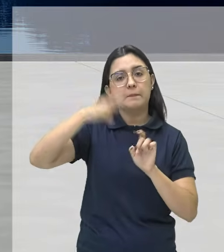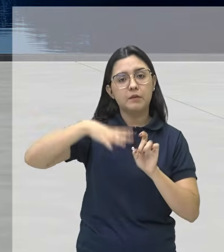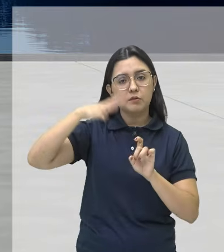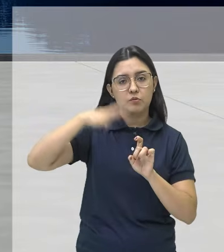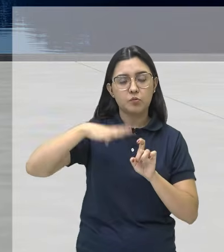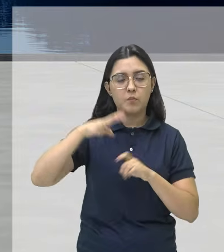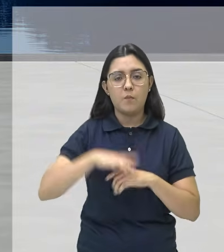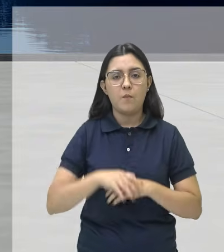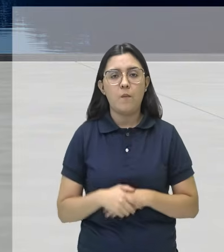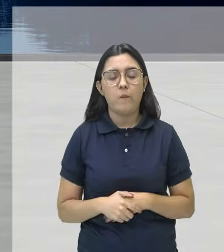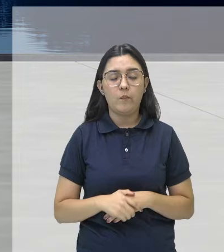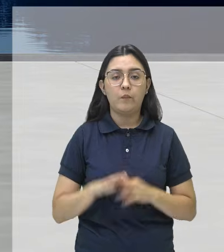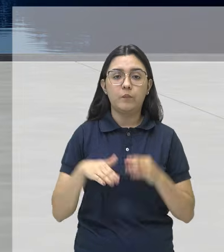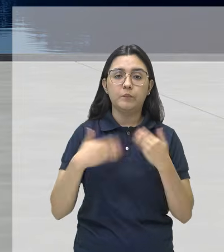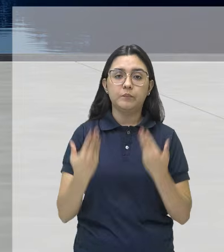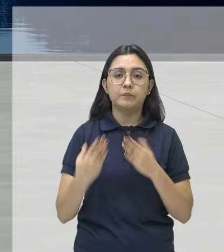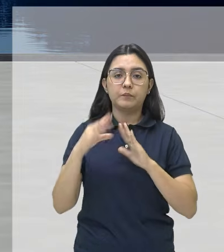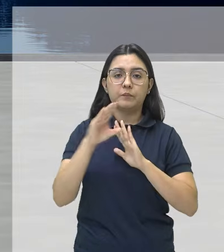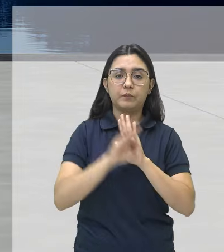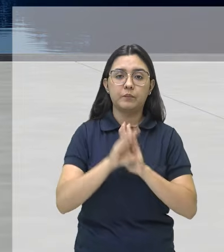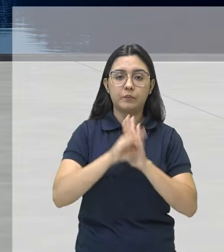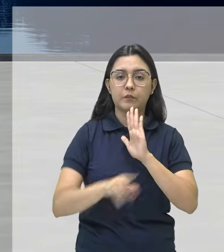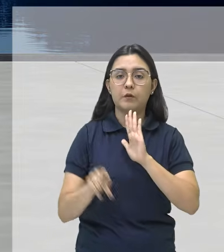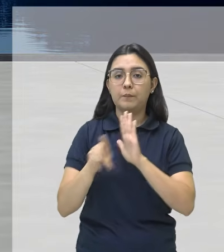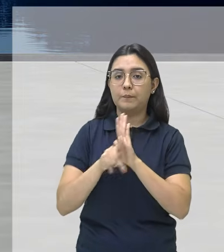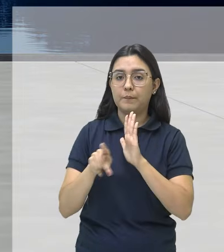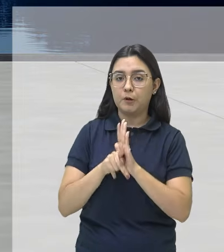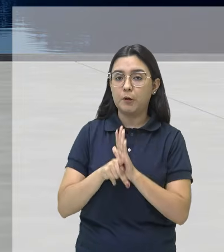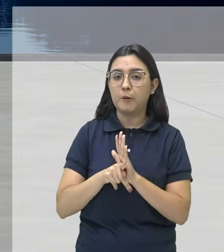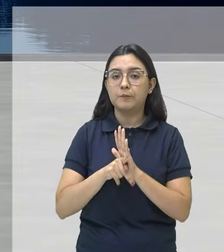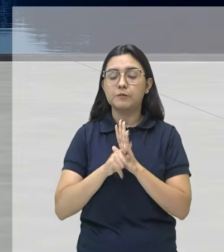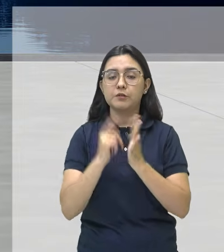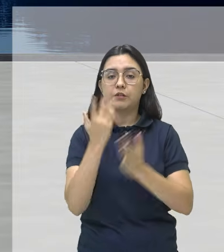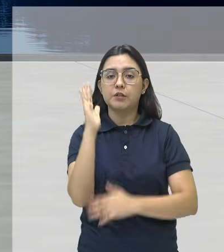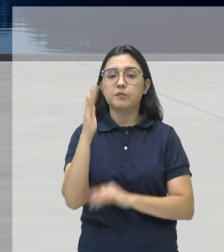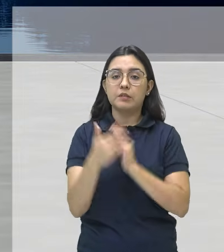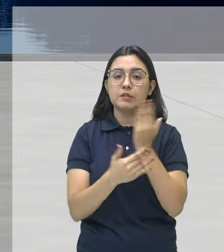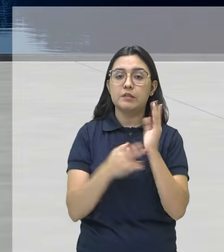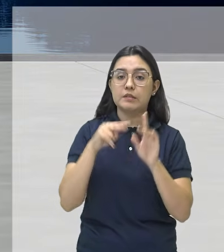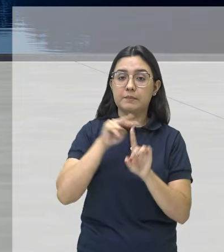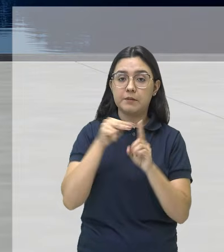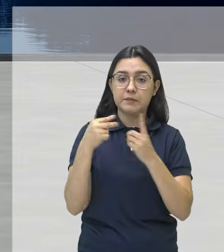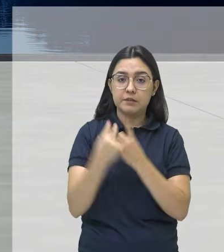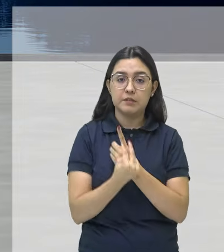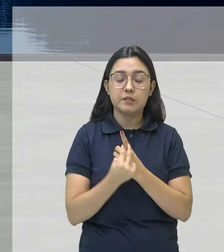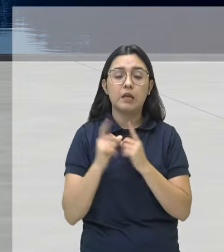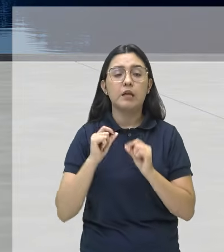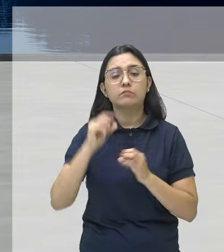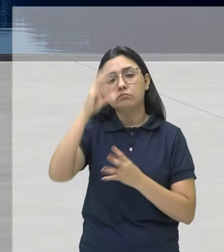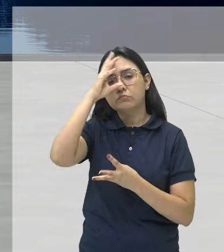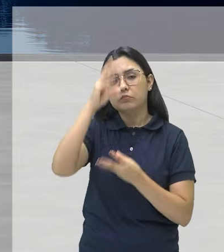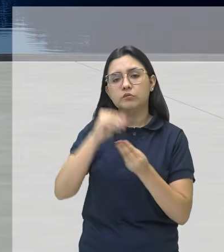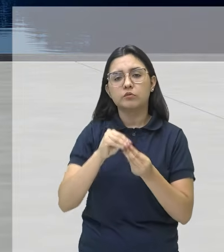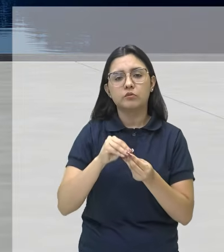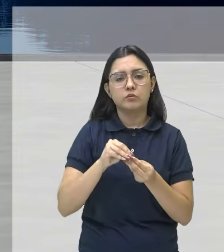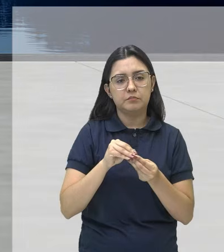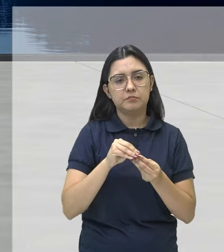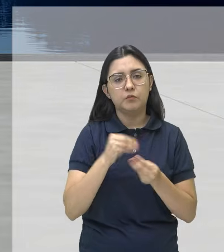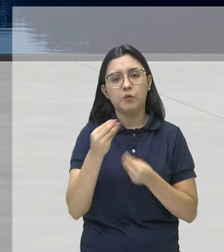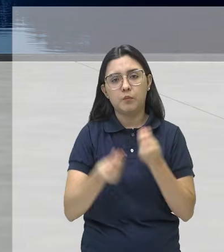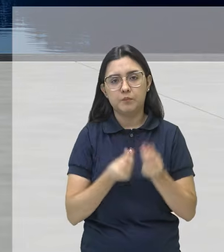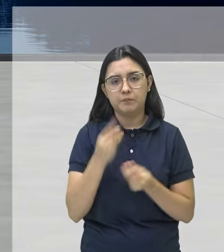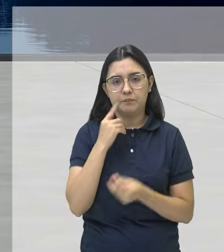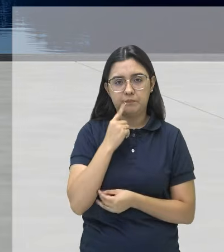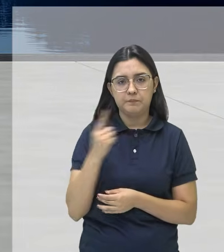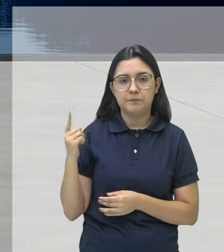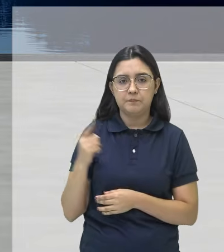inclusive. Então, o conceito de natureza, nesse ponto de vista, tem sido interpretado dessa maneira,